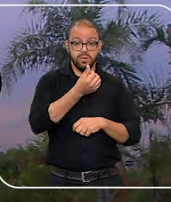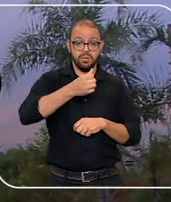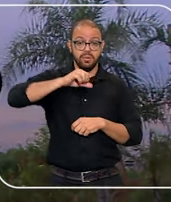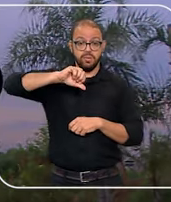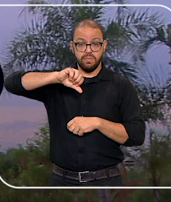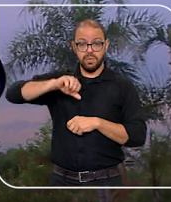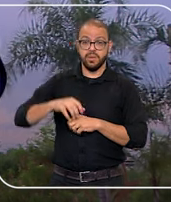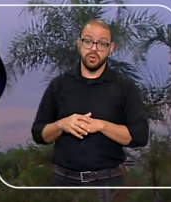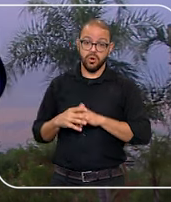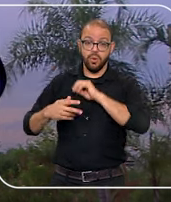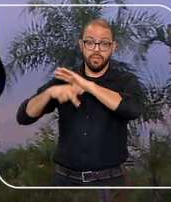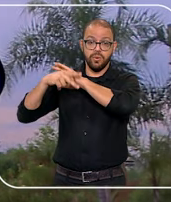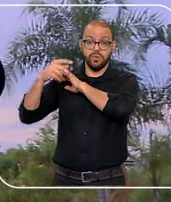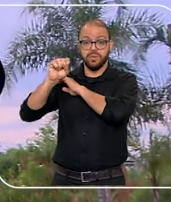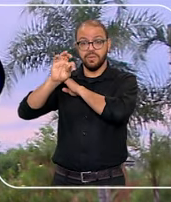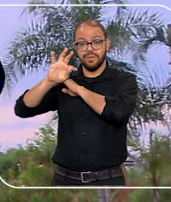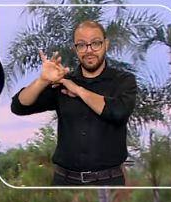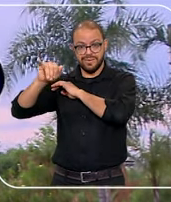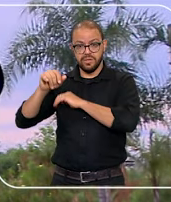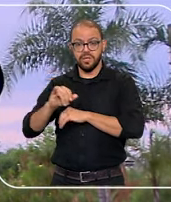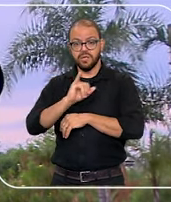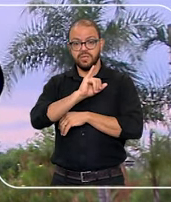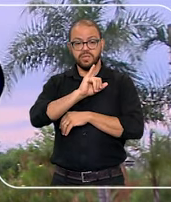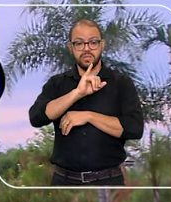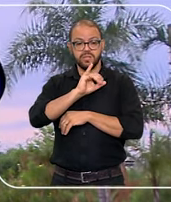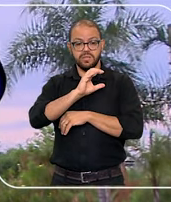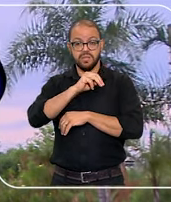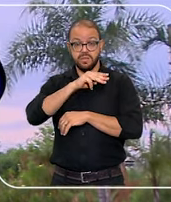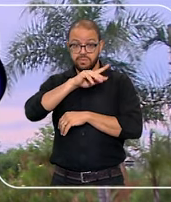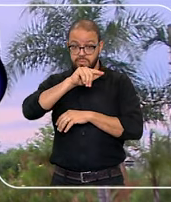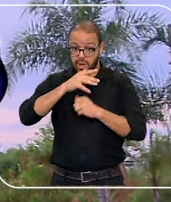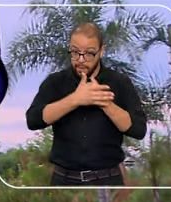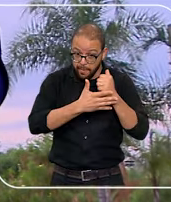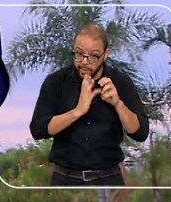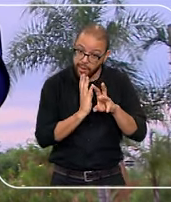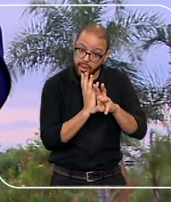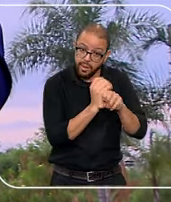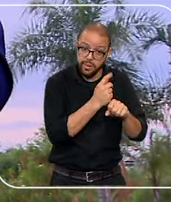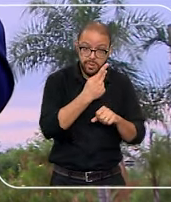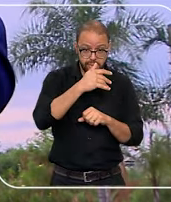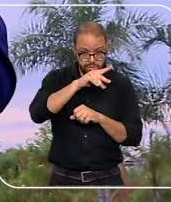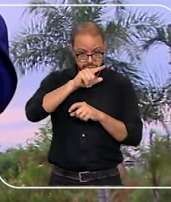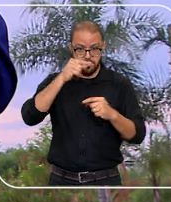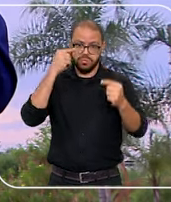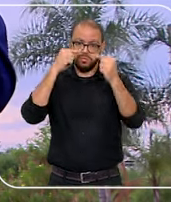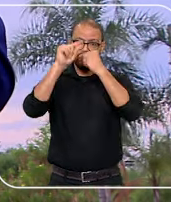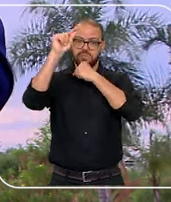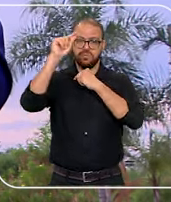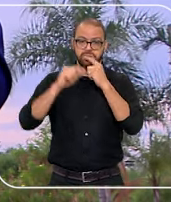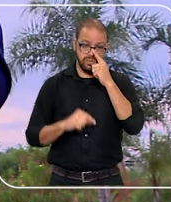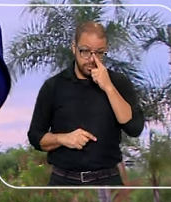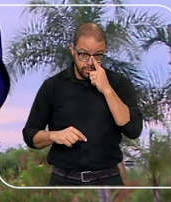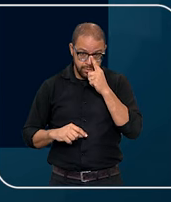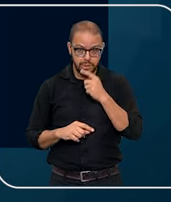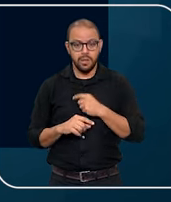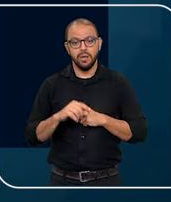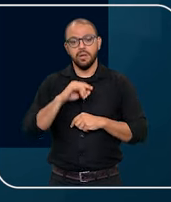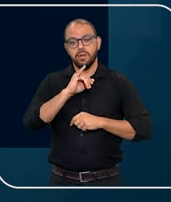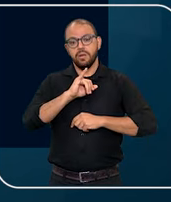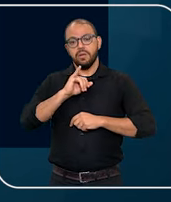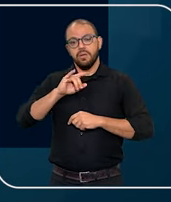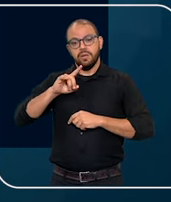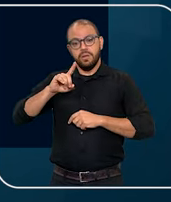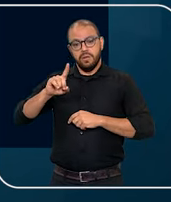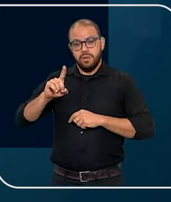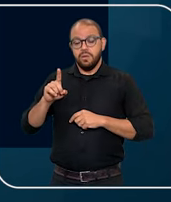do Supremo Tribunal Federal, no sentido de que o ICMS não integra a base de cálculo do PIS e da COFINS. Os